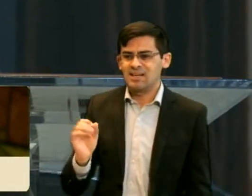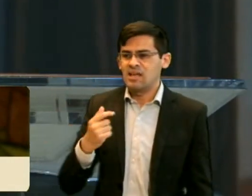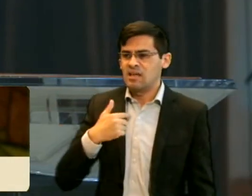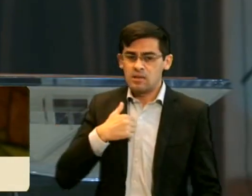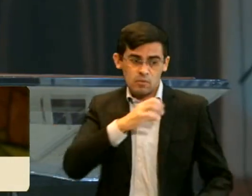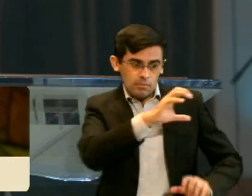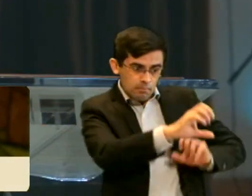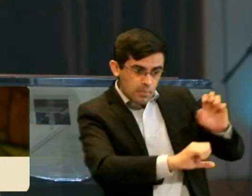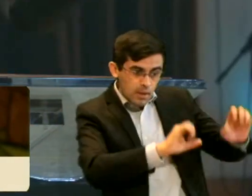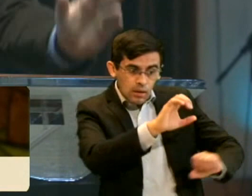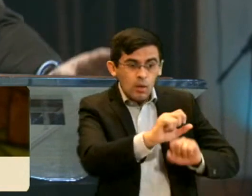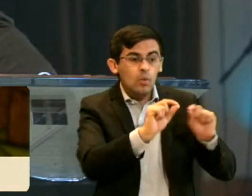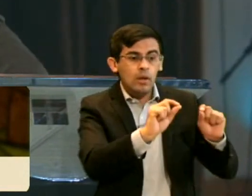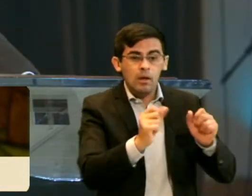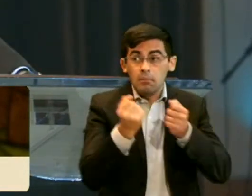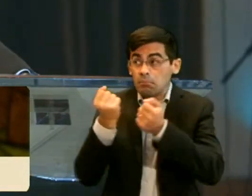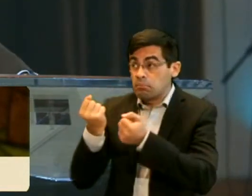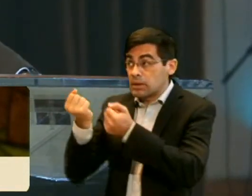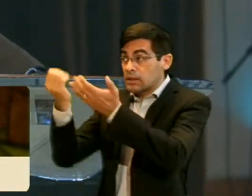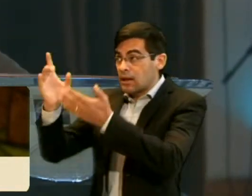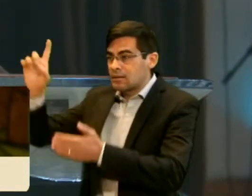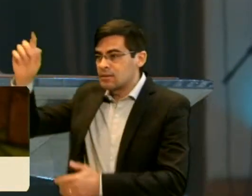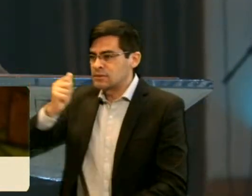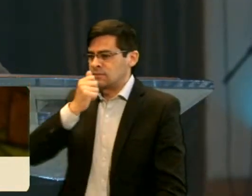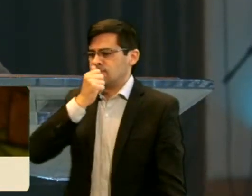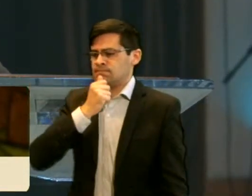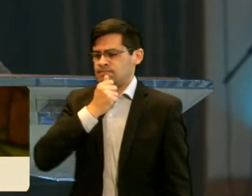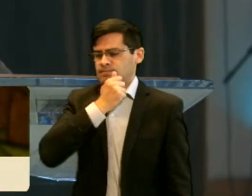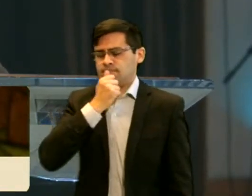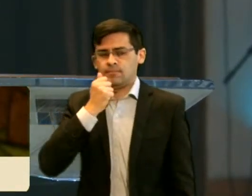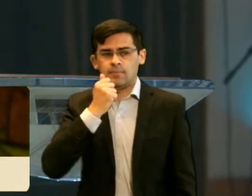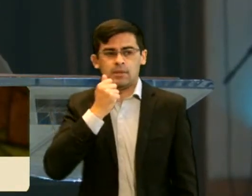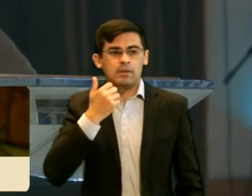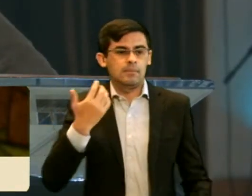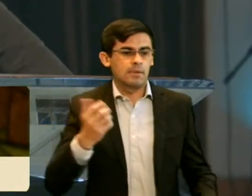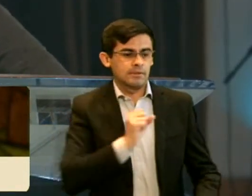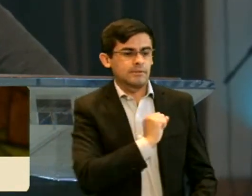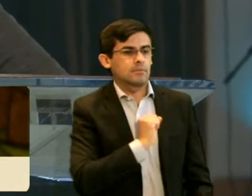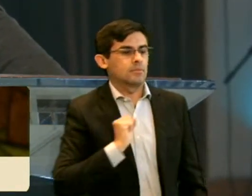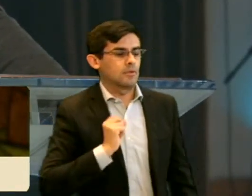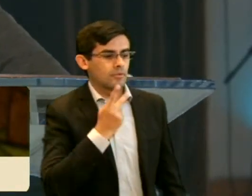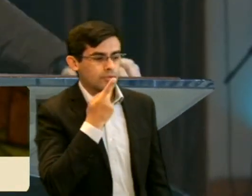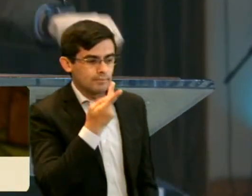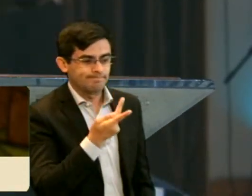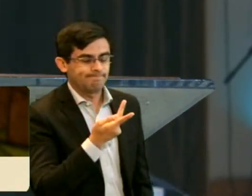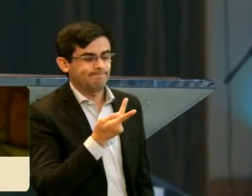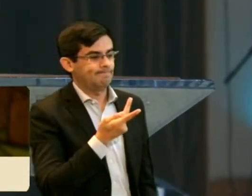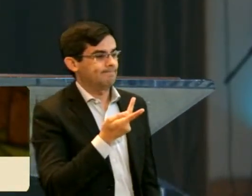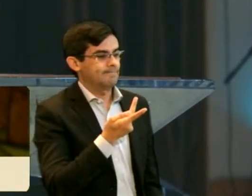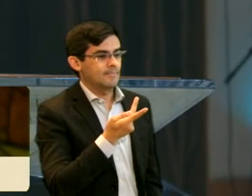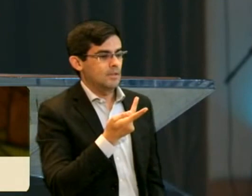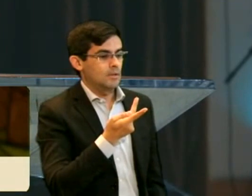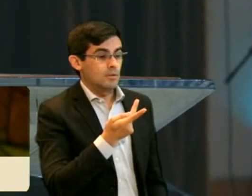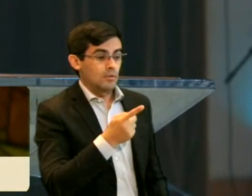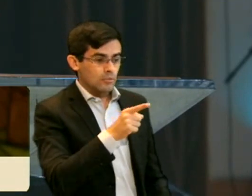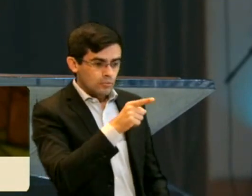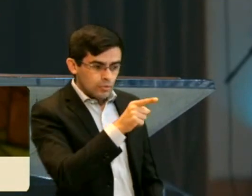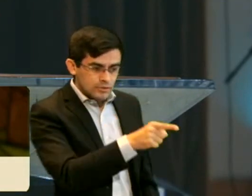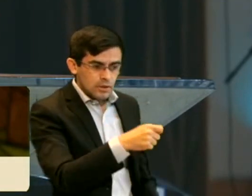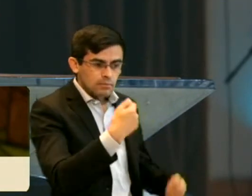os despojos para entregar para o Senhor em sacrifício. E aí Samuel vai dizer assim para ele: